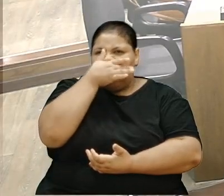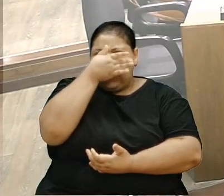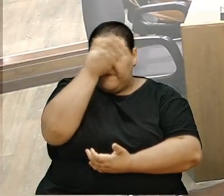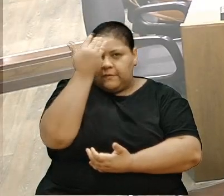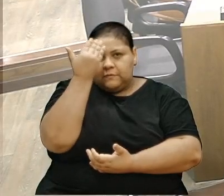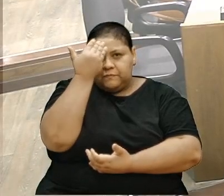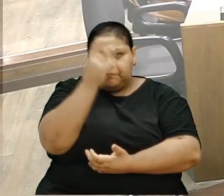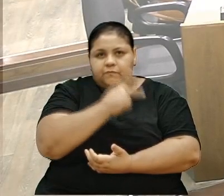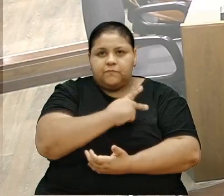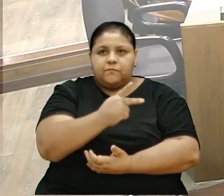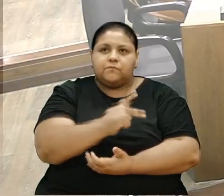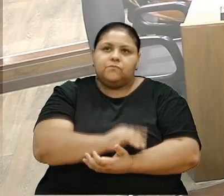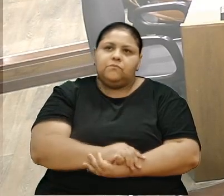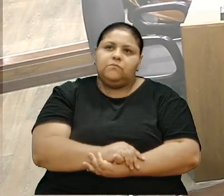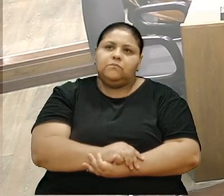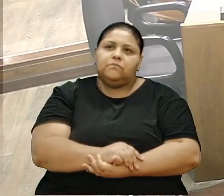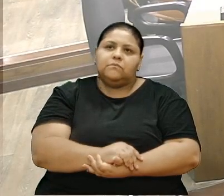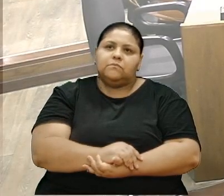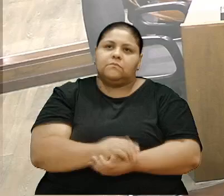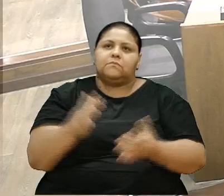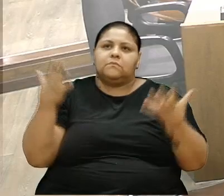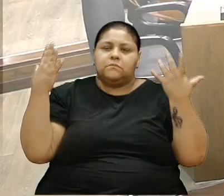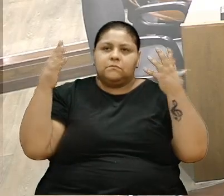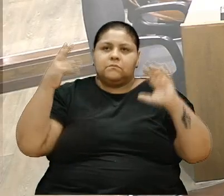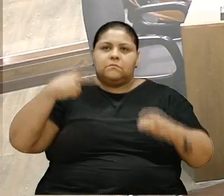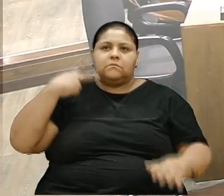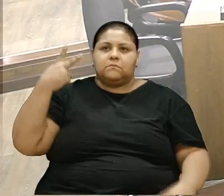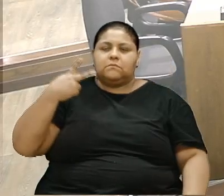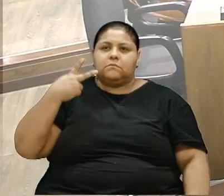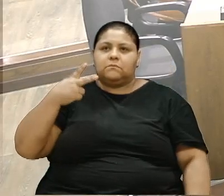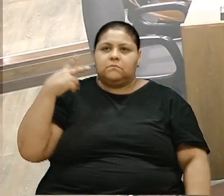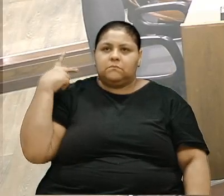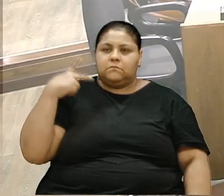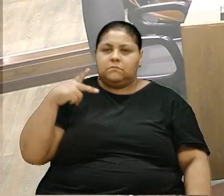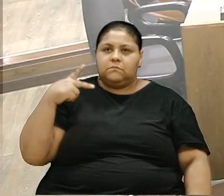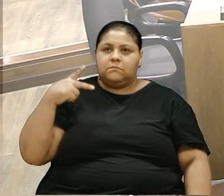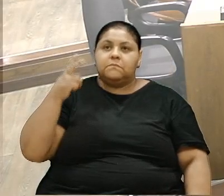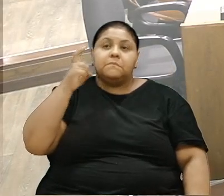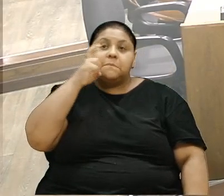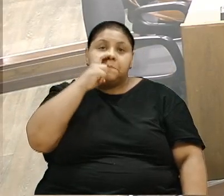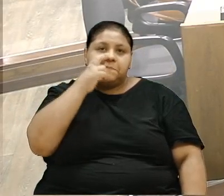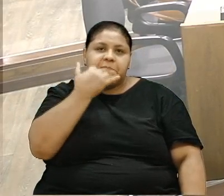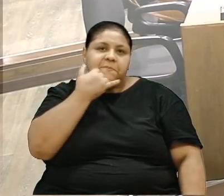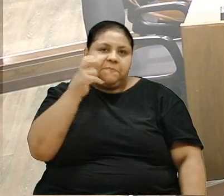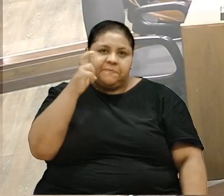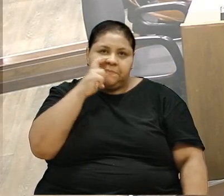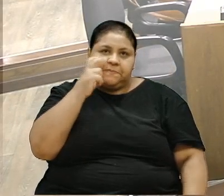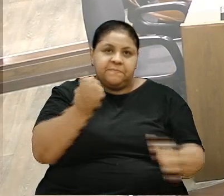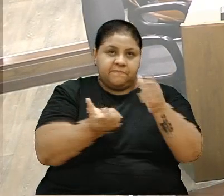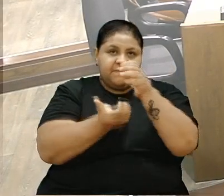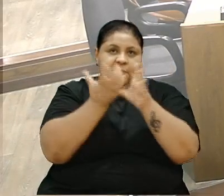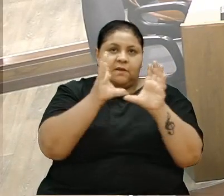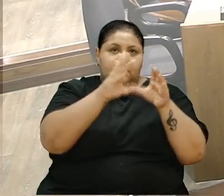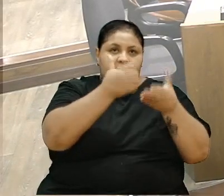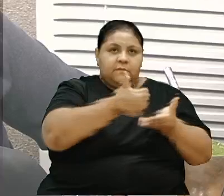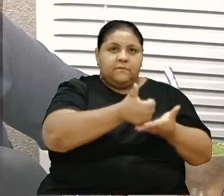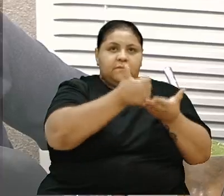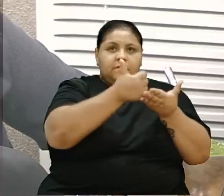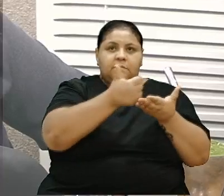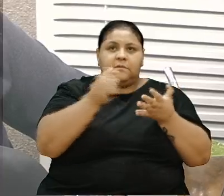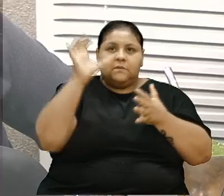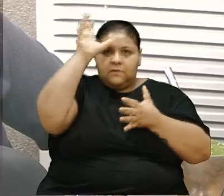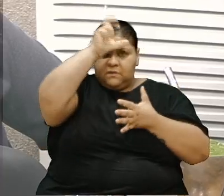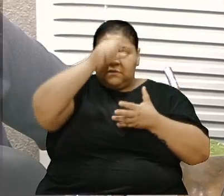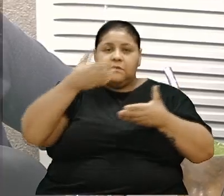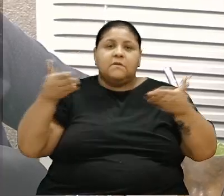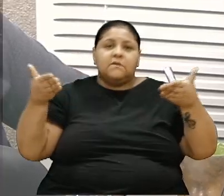Obrigado, presidente. Quero parabenizar a vereadora Andressa pela criação da frente e dizer que aprendi agora